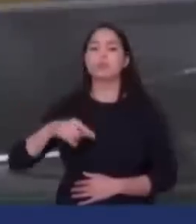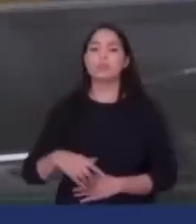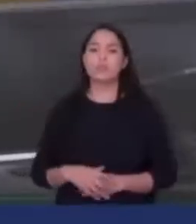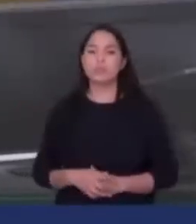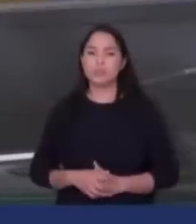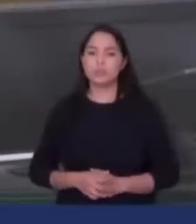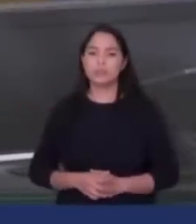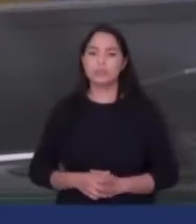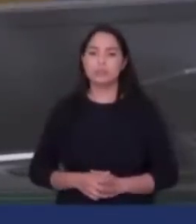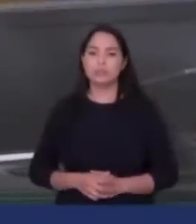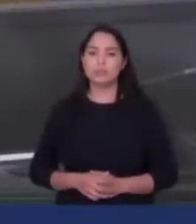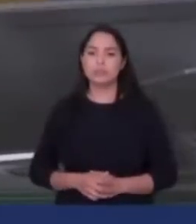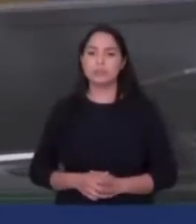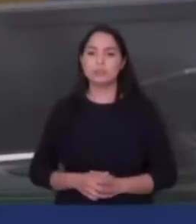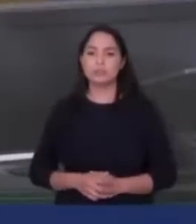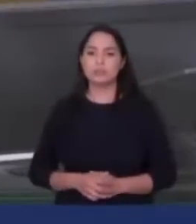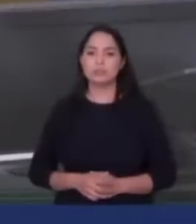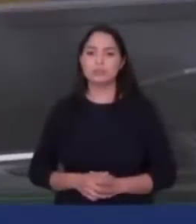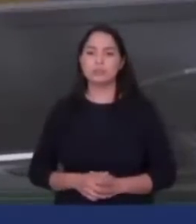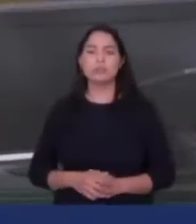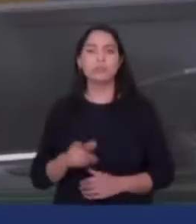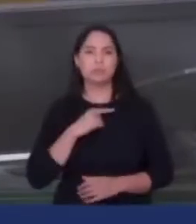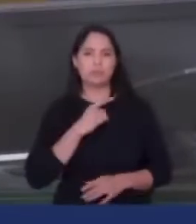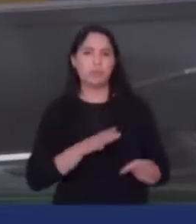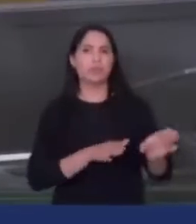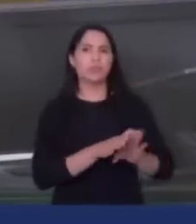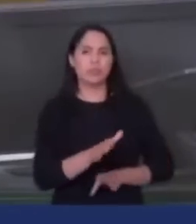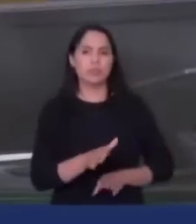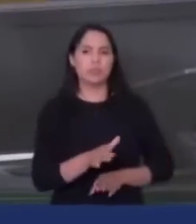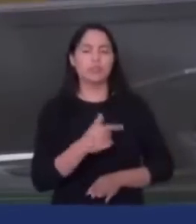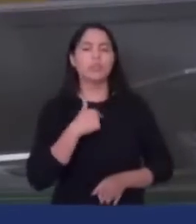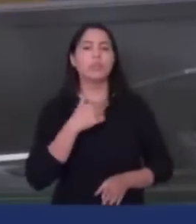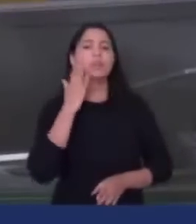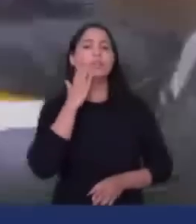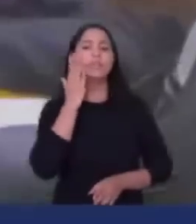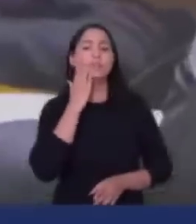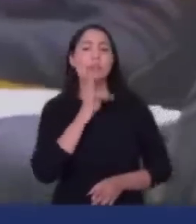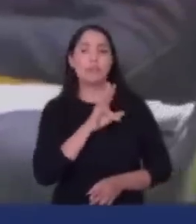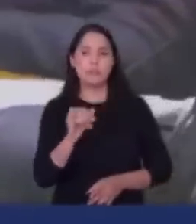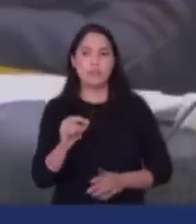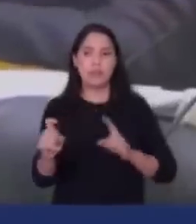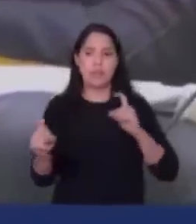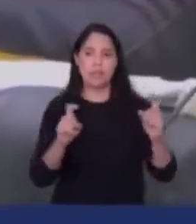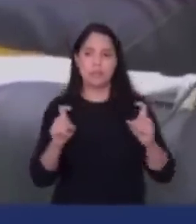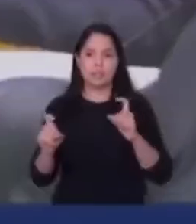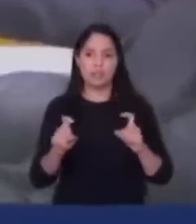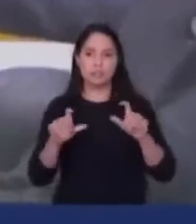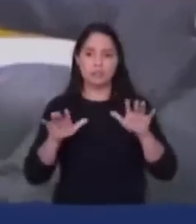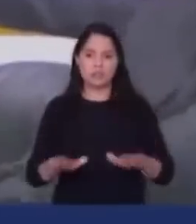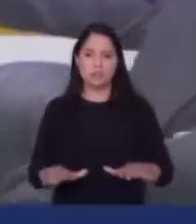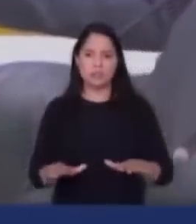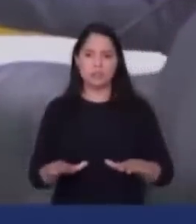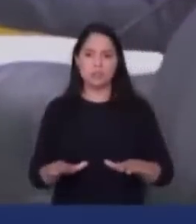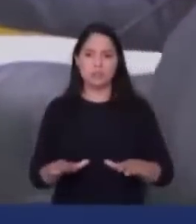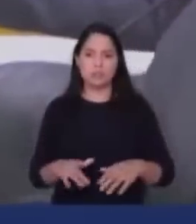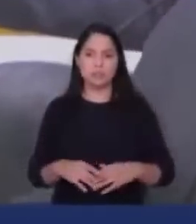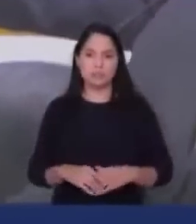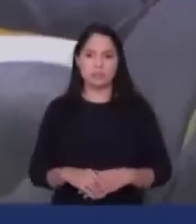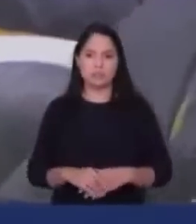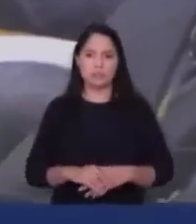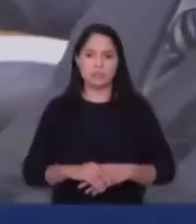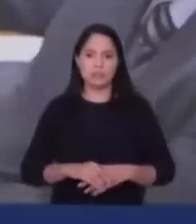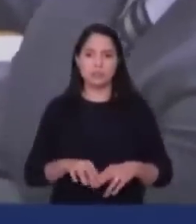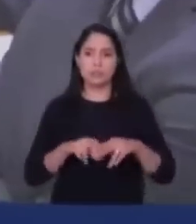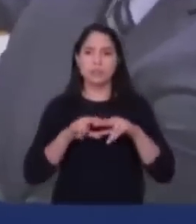estamos orientando e gostaríamos de saber se vai permanecer o efeito administrativo, porque aí a gente vai fazer obstrução,